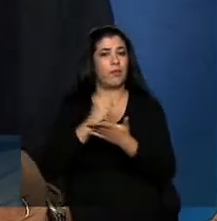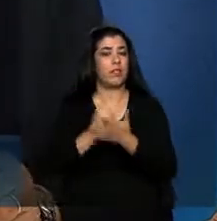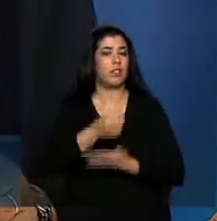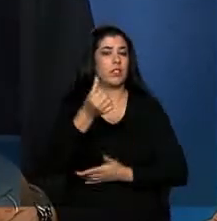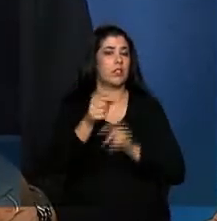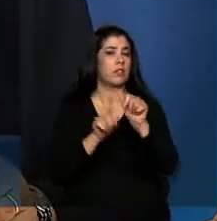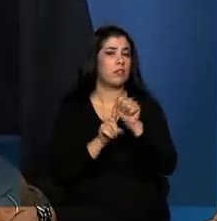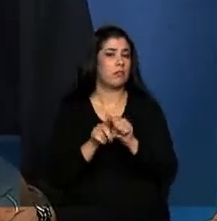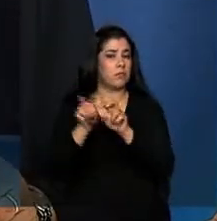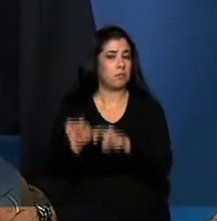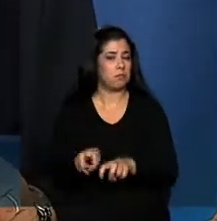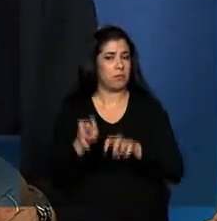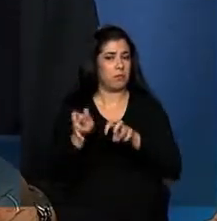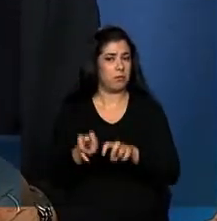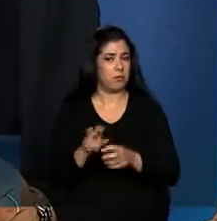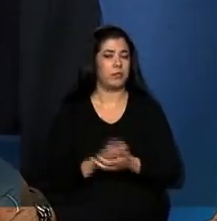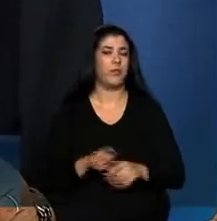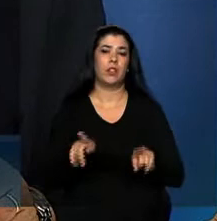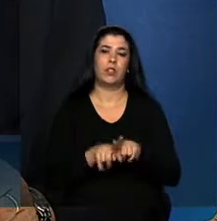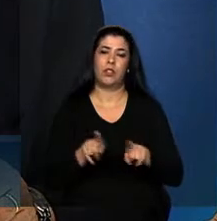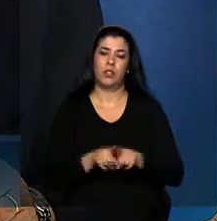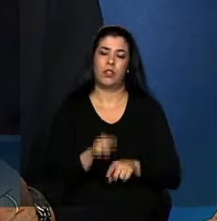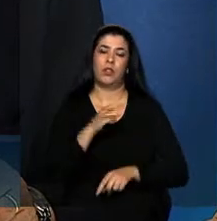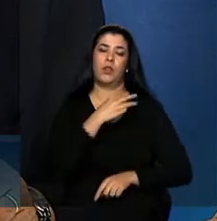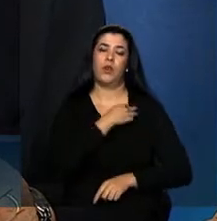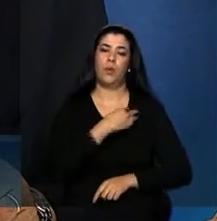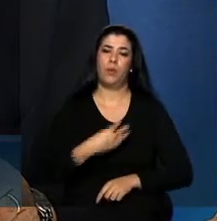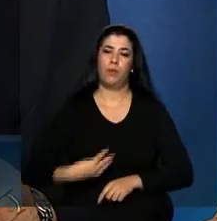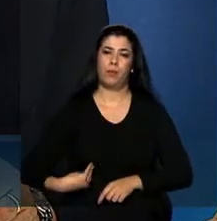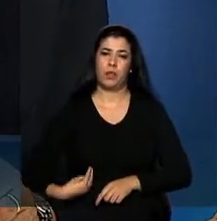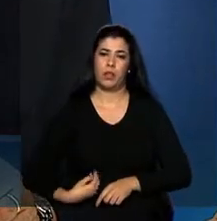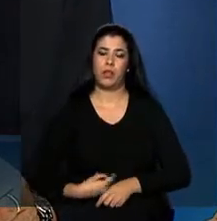o ministro estava na mesa, o ministro Gaba, ficou